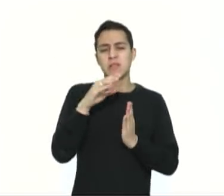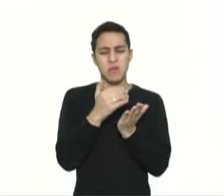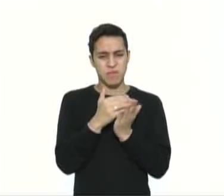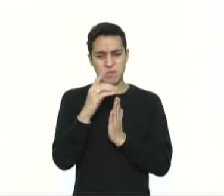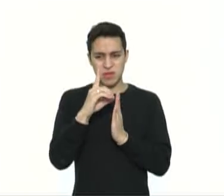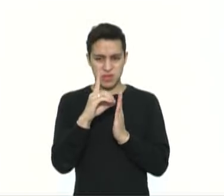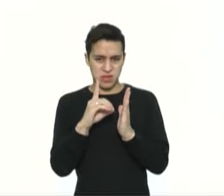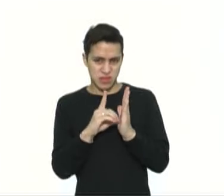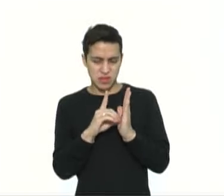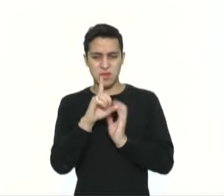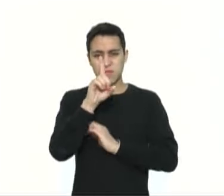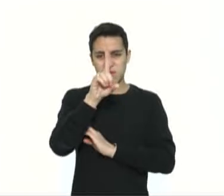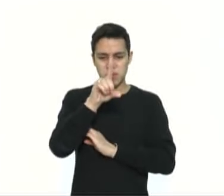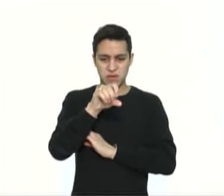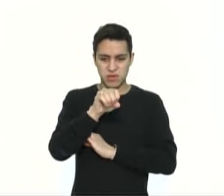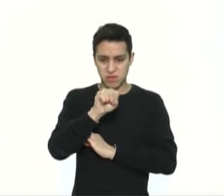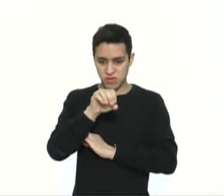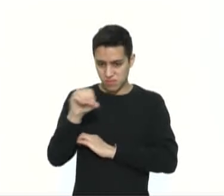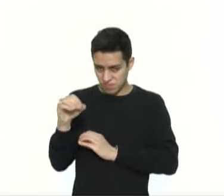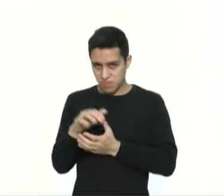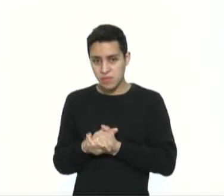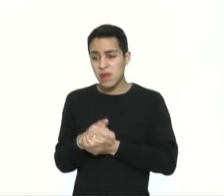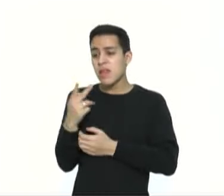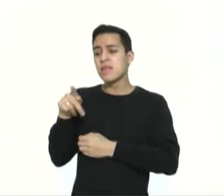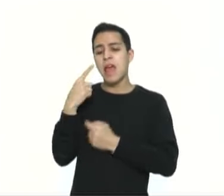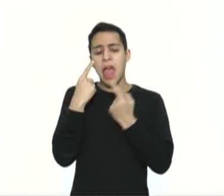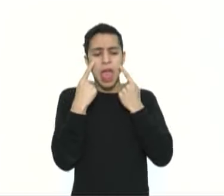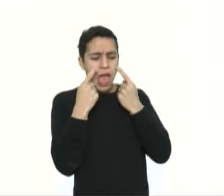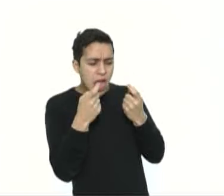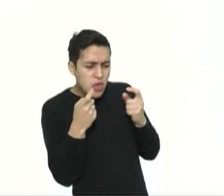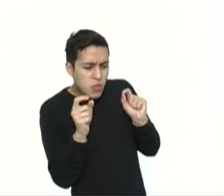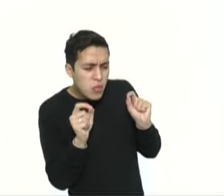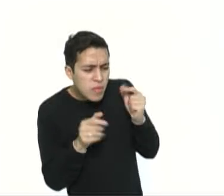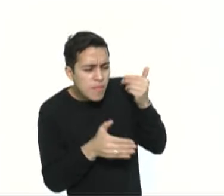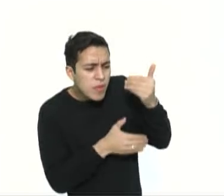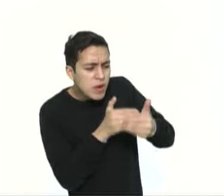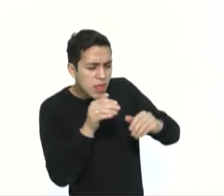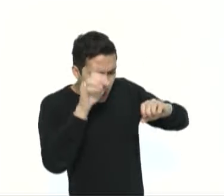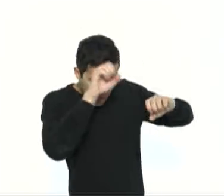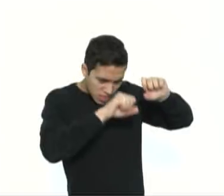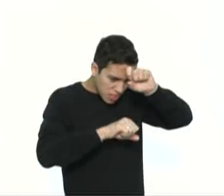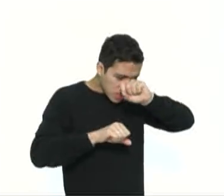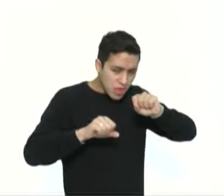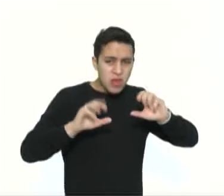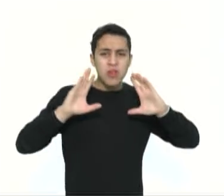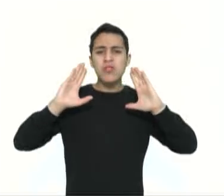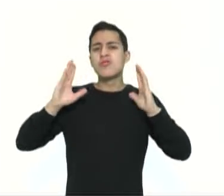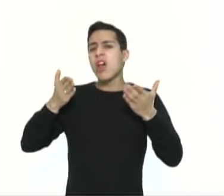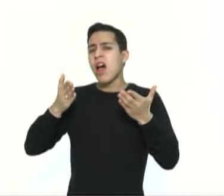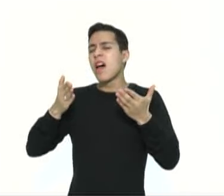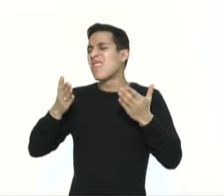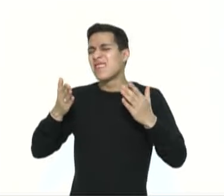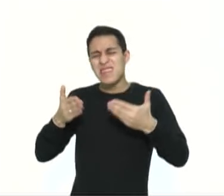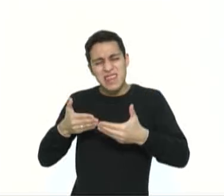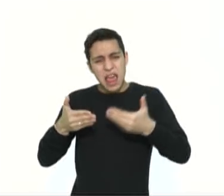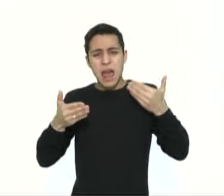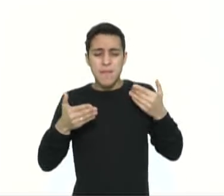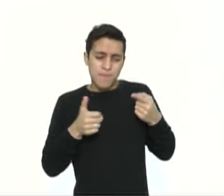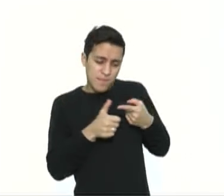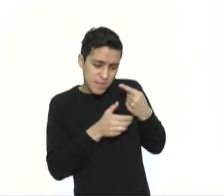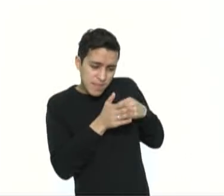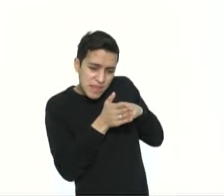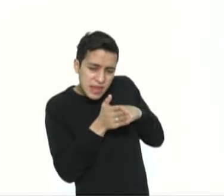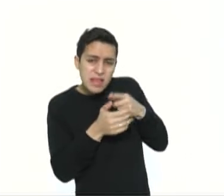de 1980. Seu interesse pelos processos de aprendizado já estava presente nos primeiros estudos